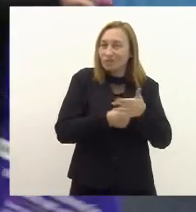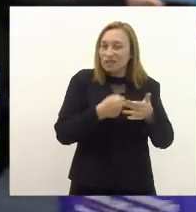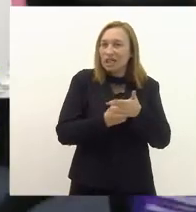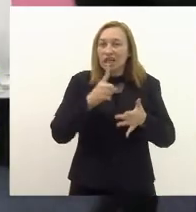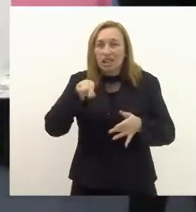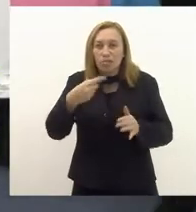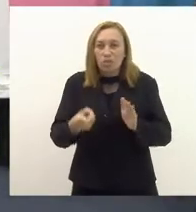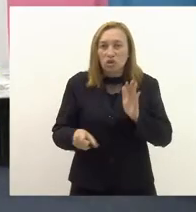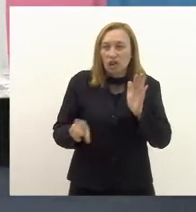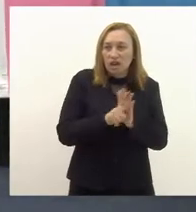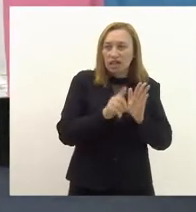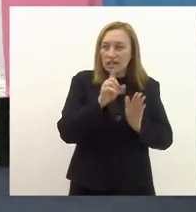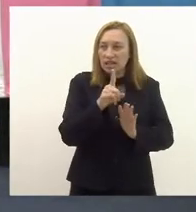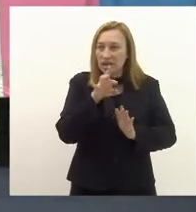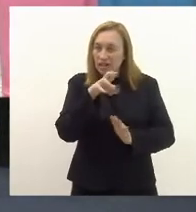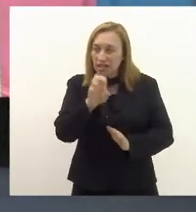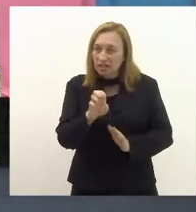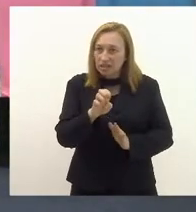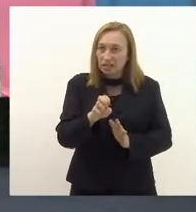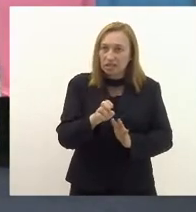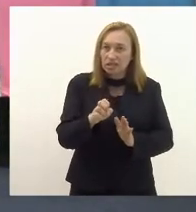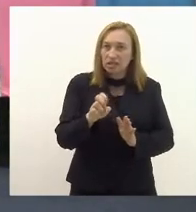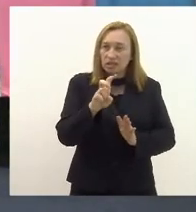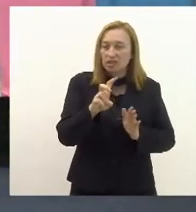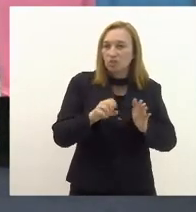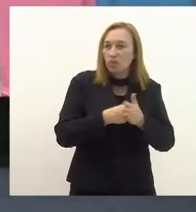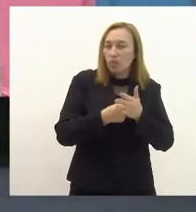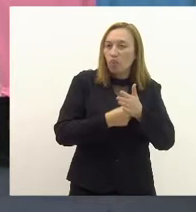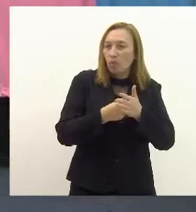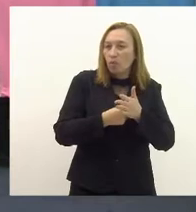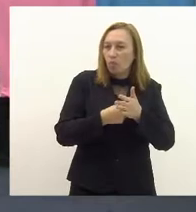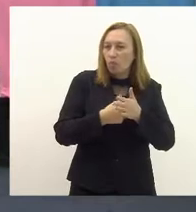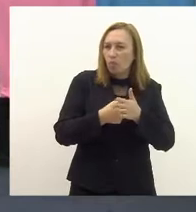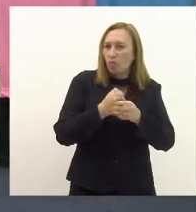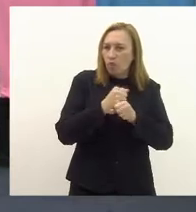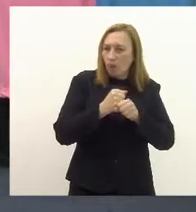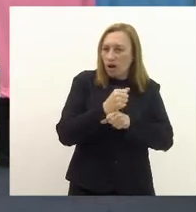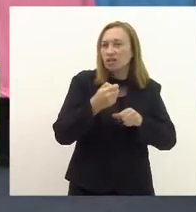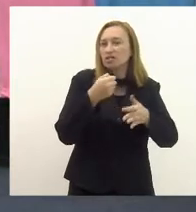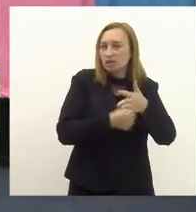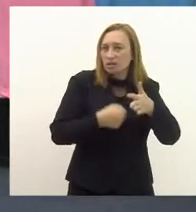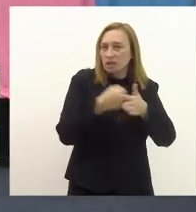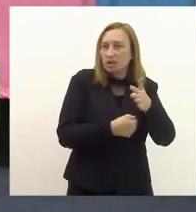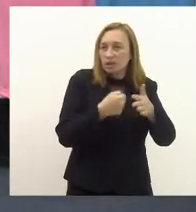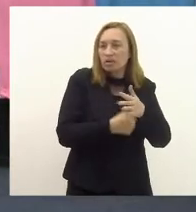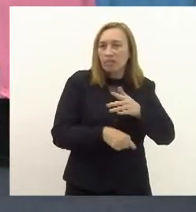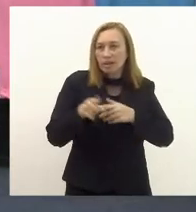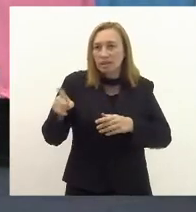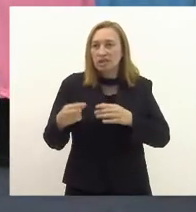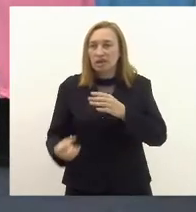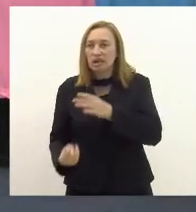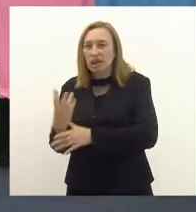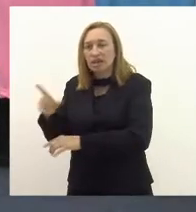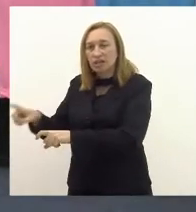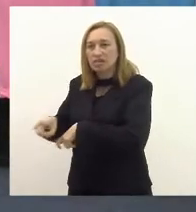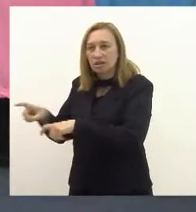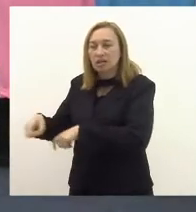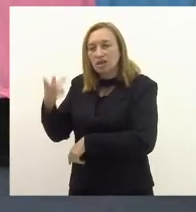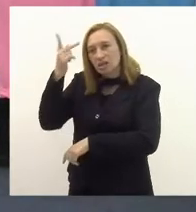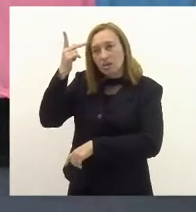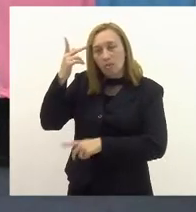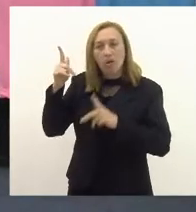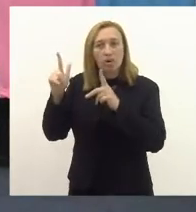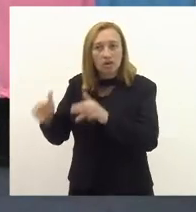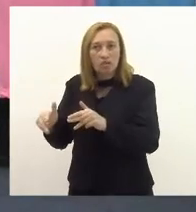lei da DECRAD, a gente ficou 5 anos brigando para ela ser implantada. Já existia em São Paulo há 5 anos, foi implantada. Agora a gente está